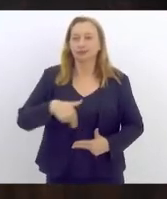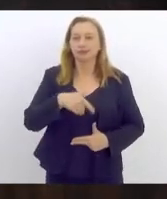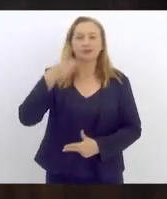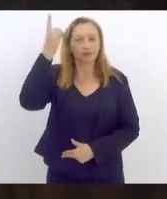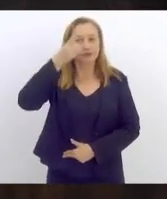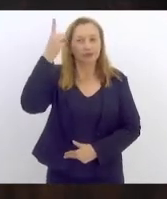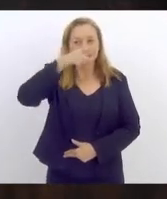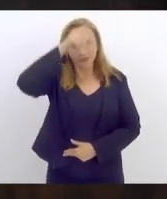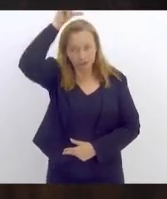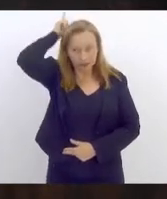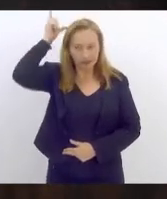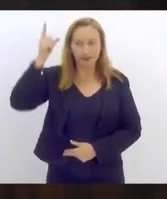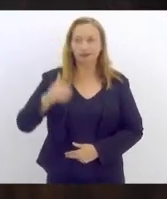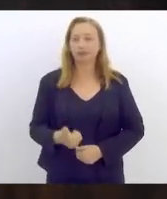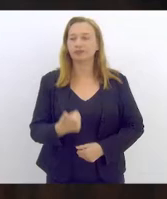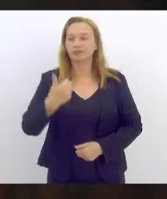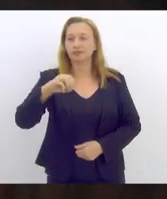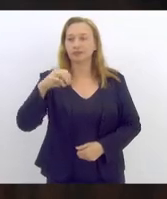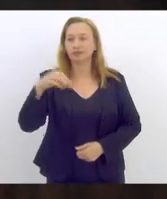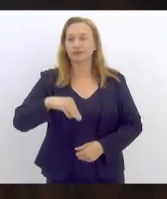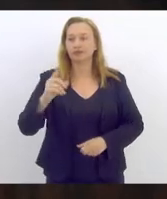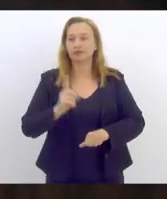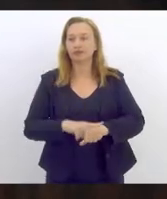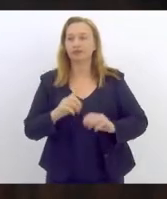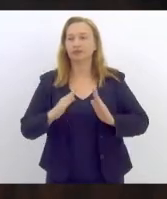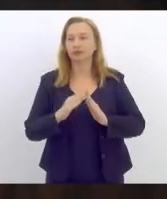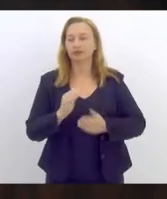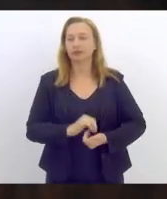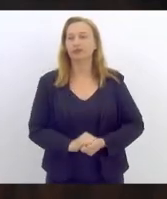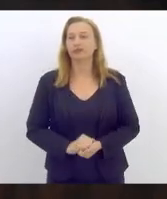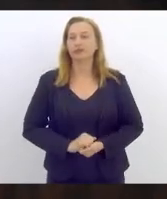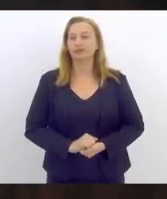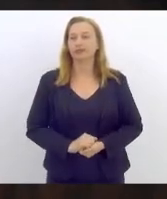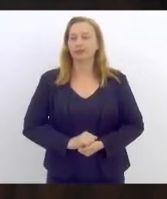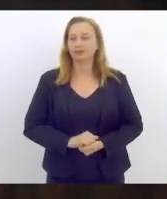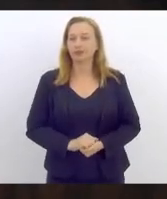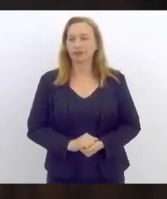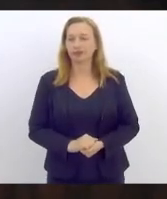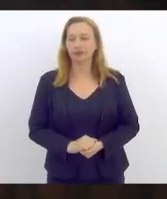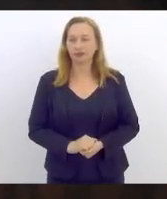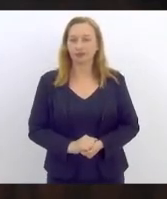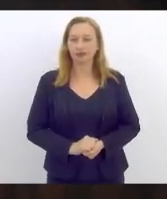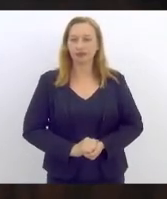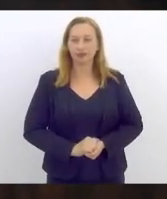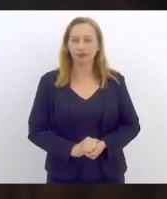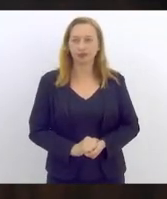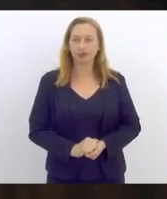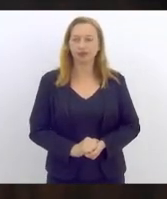Paulo vossa excelência responde 10 minutos no tempo regimental